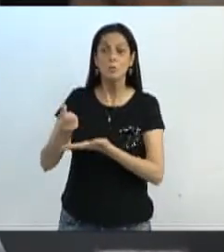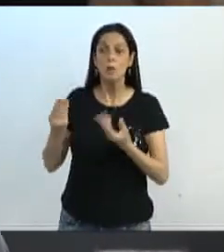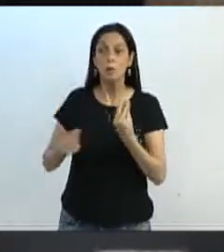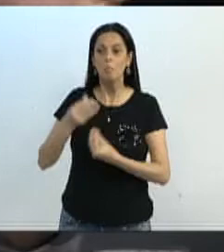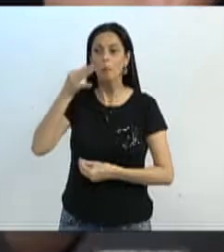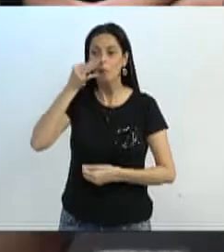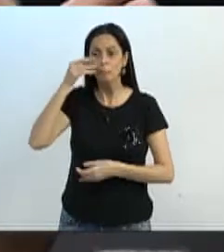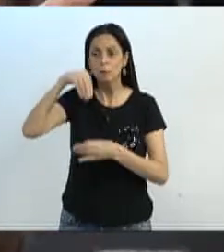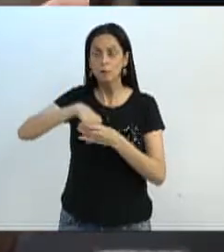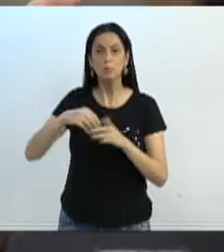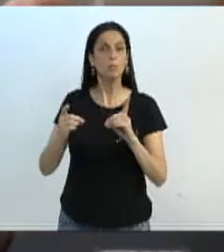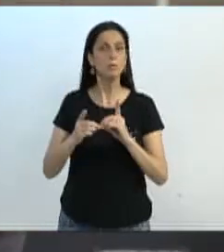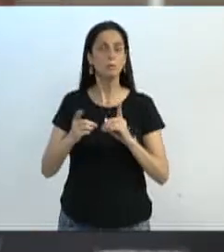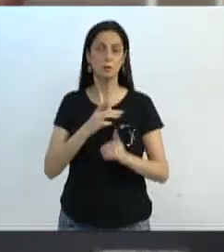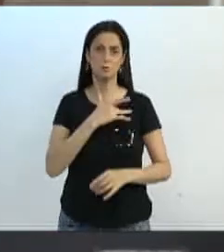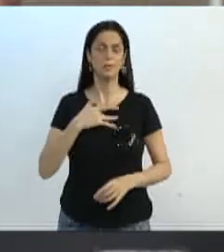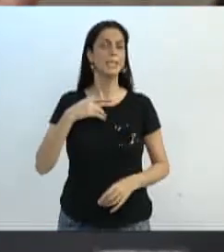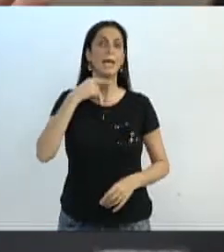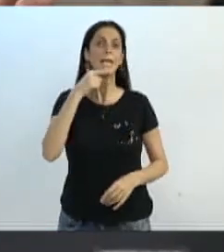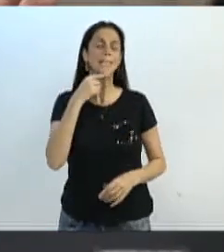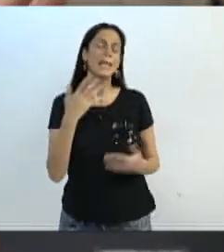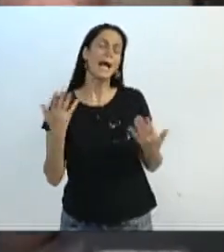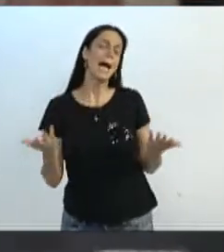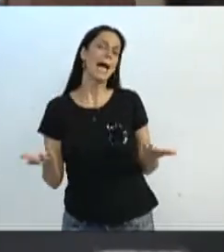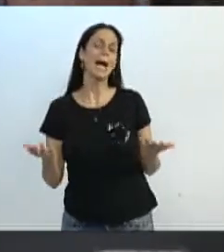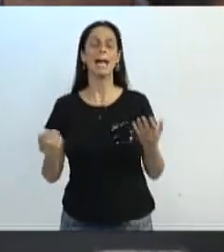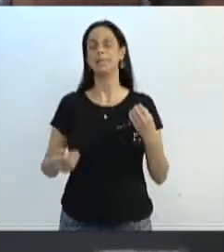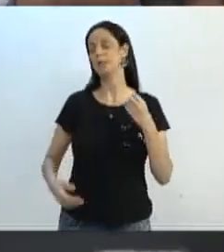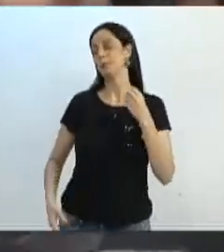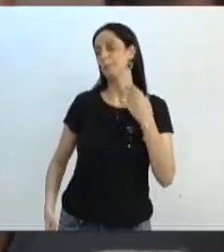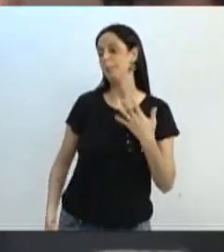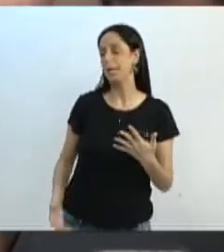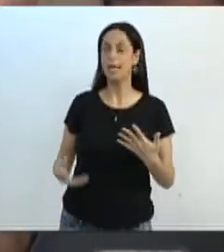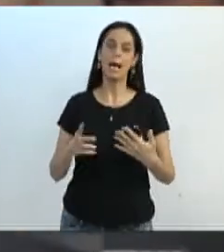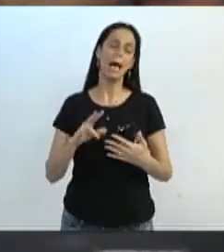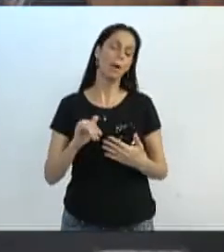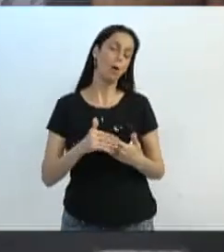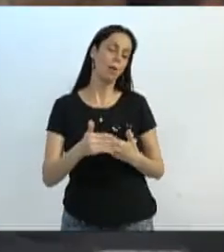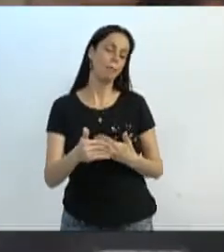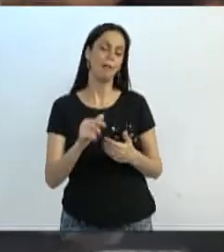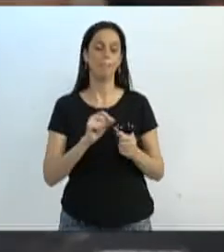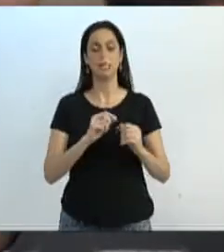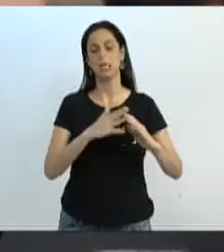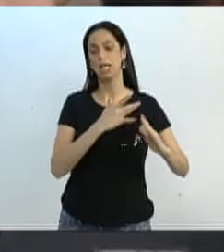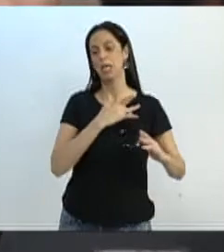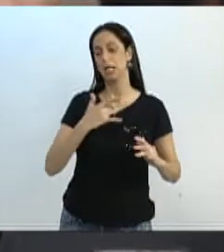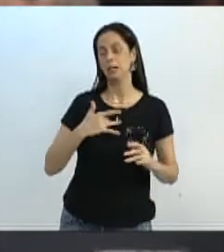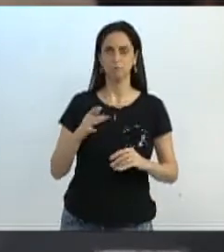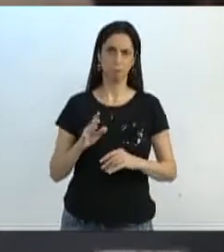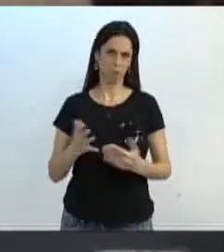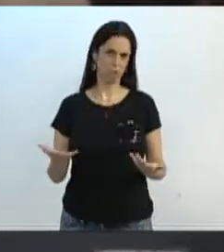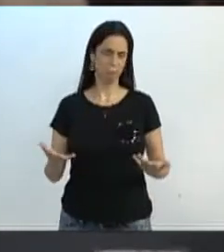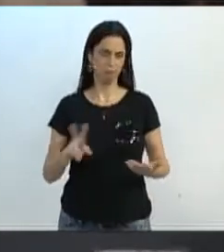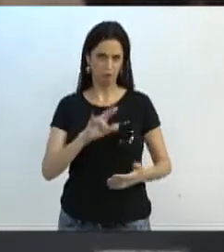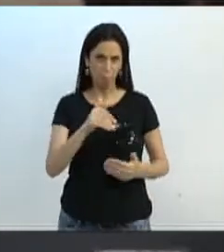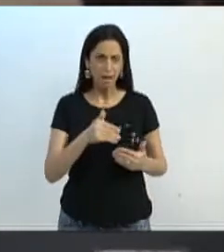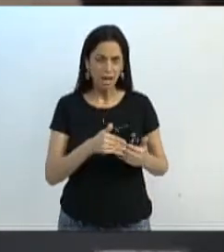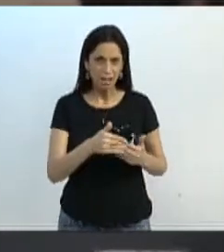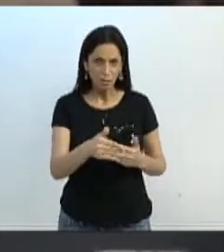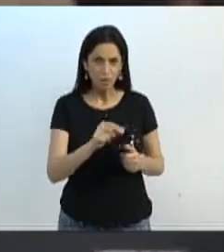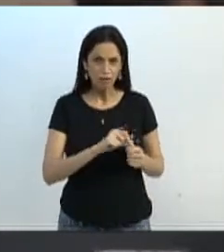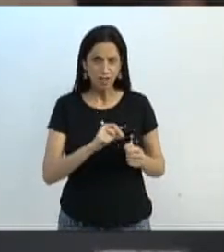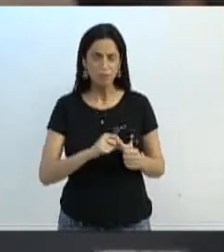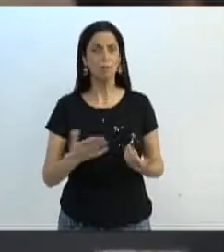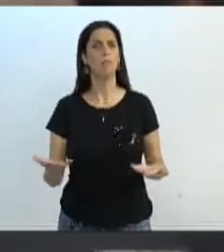atendimento à saúde. Então não adianta. Não adianta querer contar a história. Ah, mas agora vamos fazer alguma coisa nos ESFs, vamos fazer, mas então vamos botar médico nos